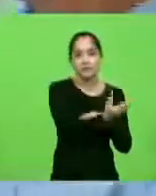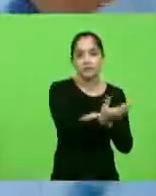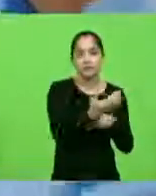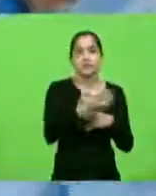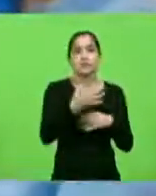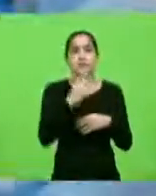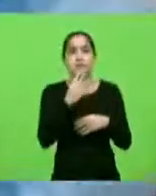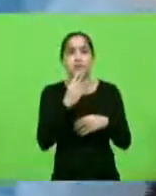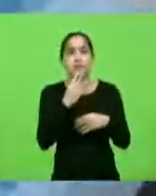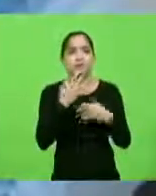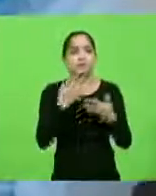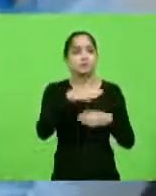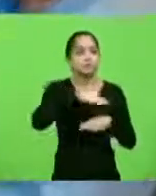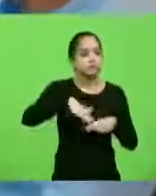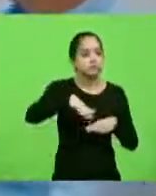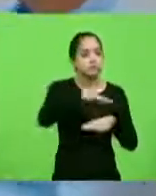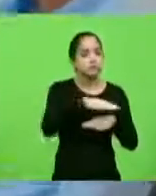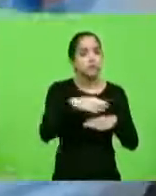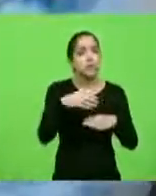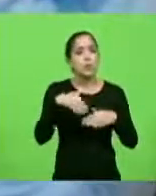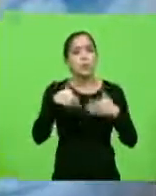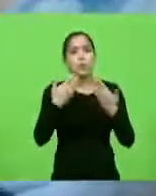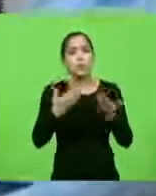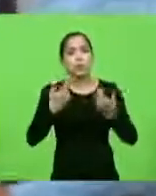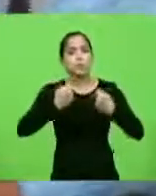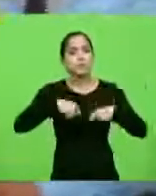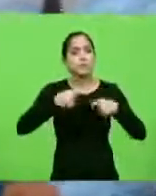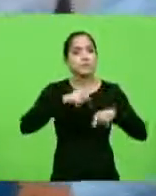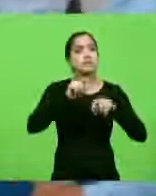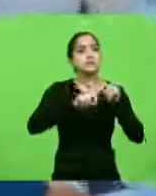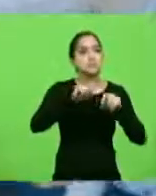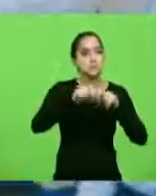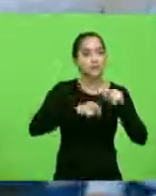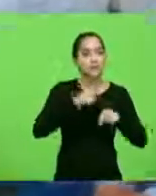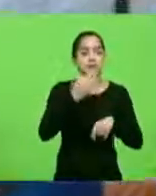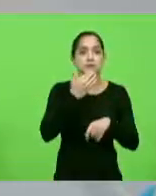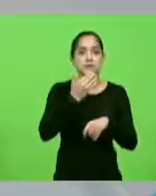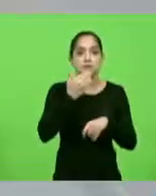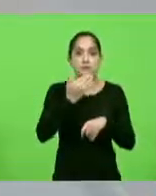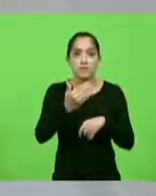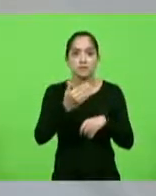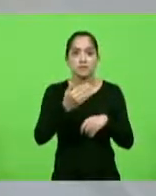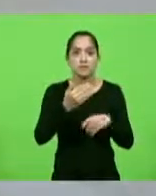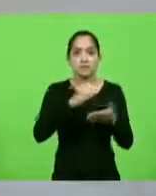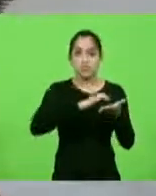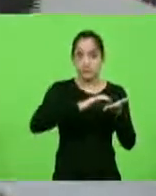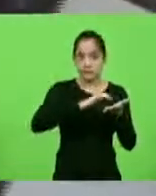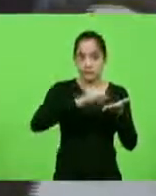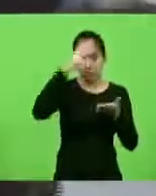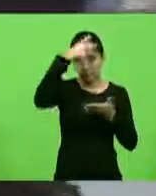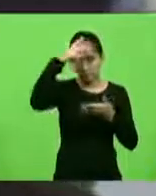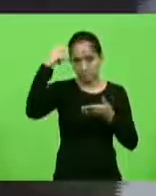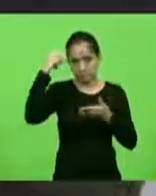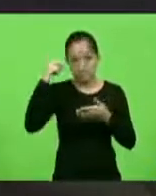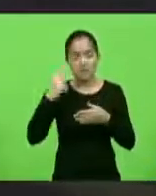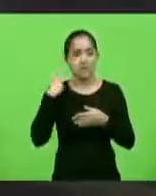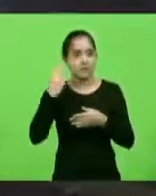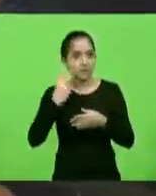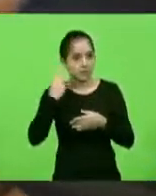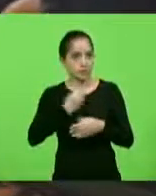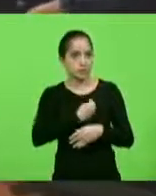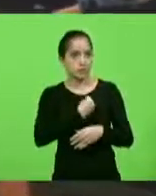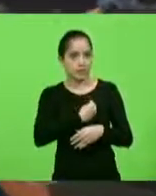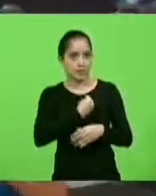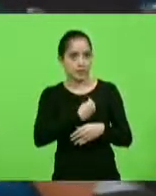demanda, conhecendo o calor de pertinho, as necessidades, e nós conversamos ali, são só prefeitos e secretários e vereadores que estavam